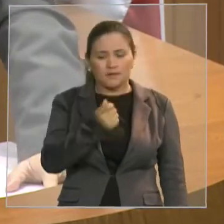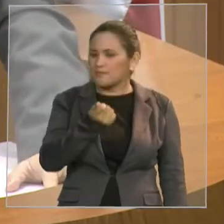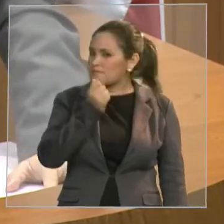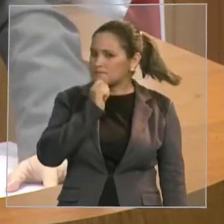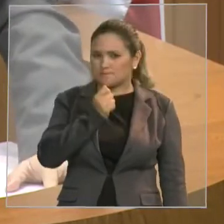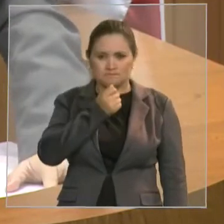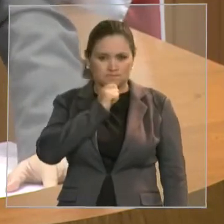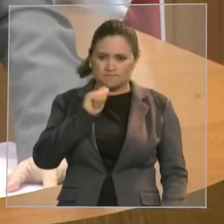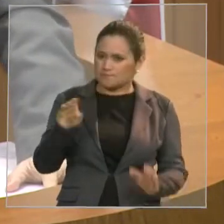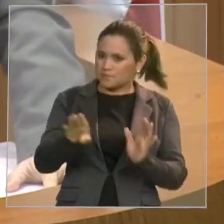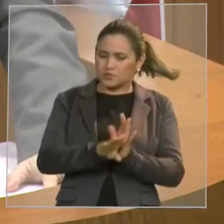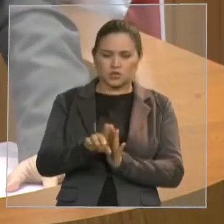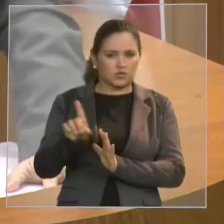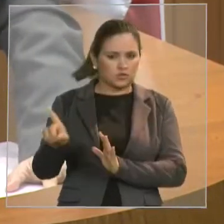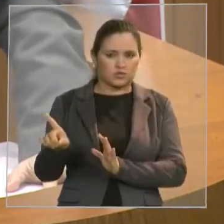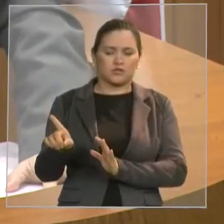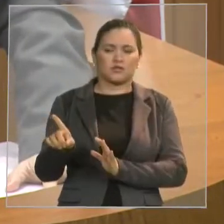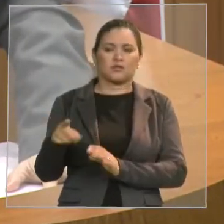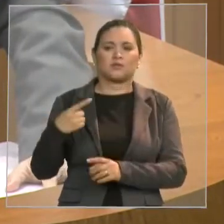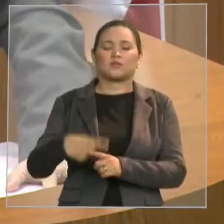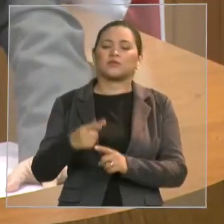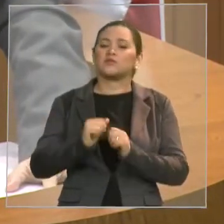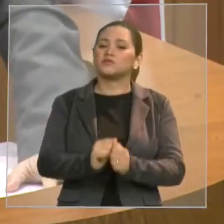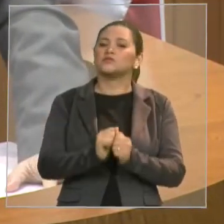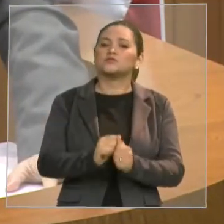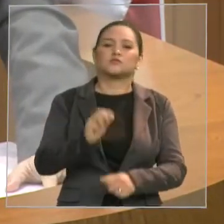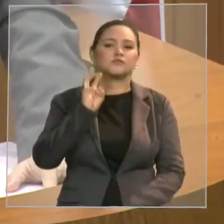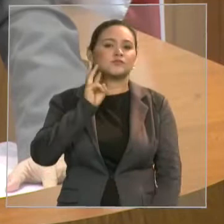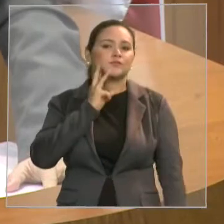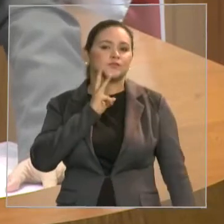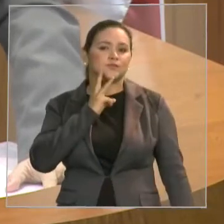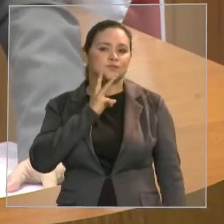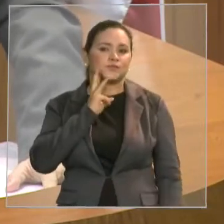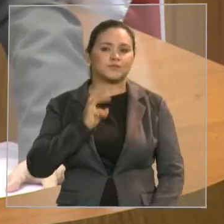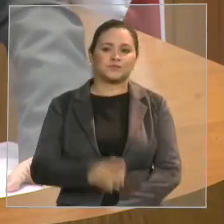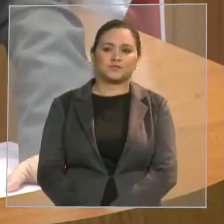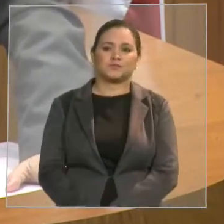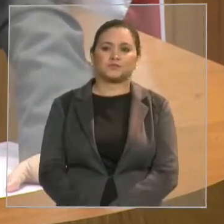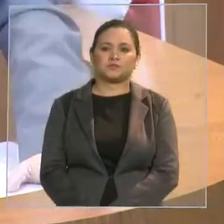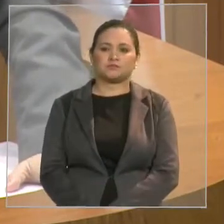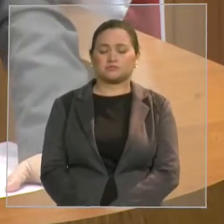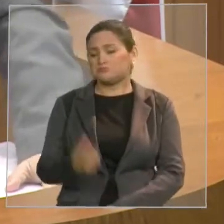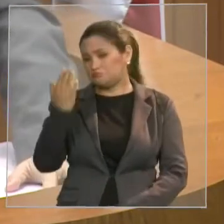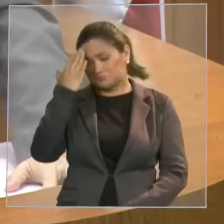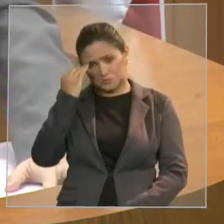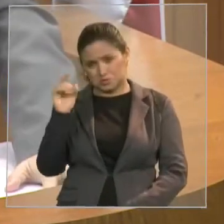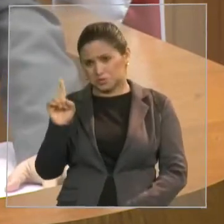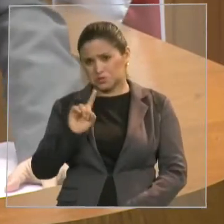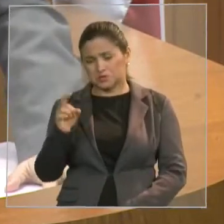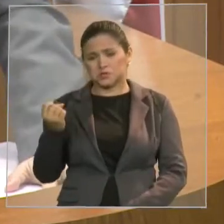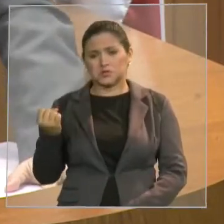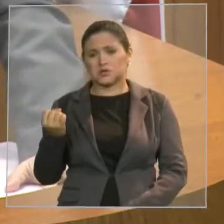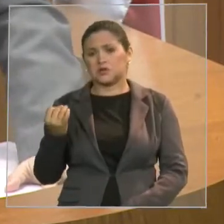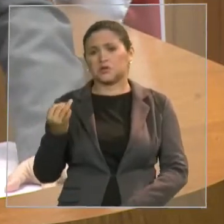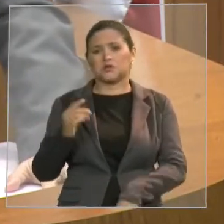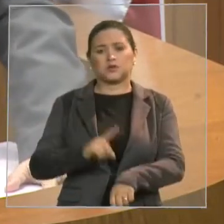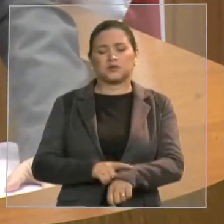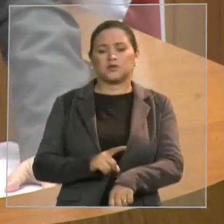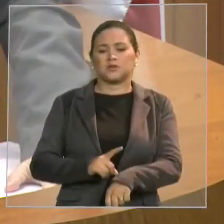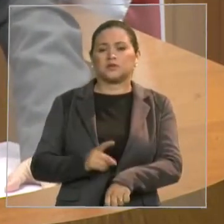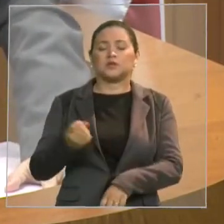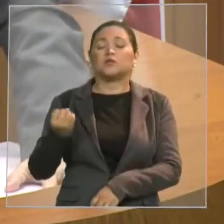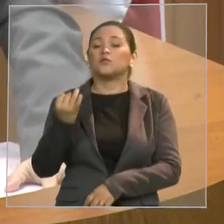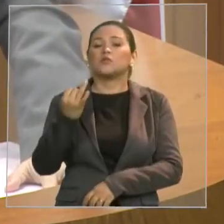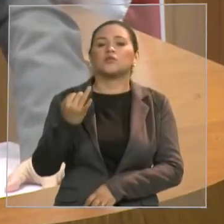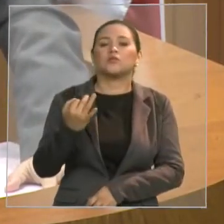para acompanhar a criança, porque estava em companhia do deputado Wellington. Não sei desde que horas, porque 4h30 da tarde foi a hora que eu estava